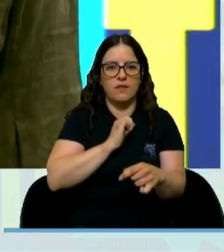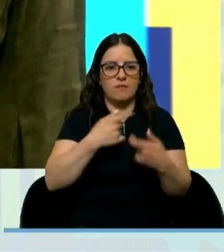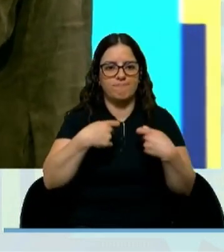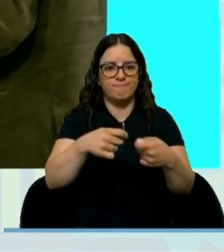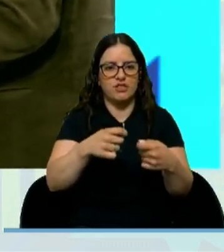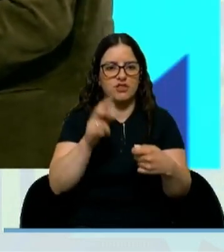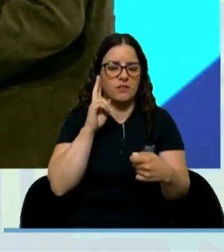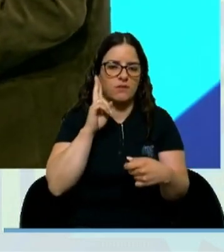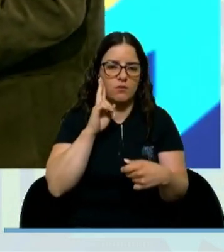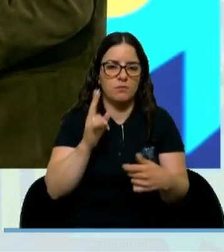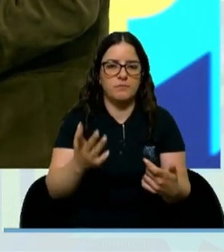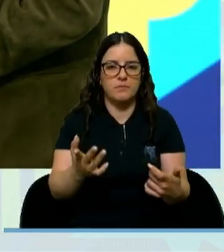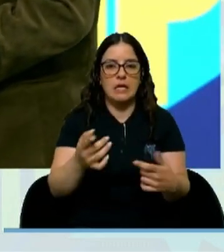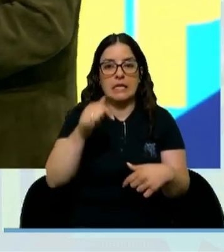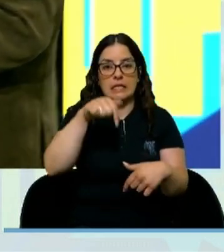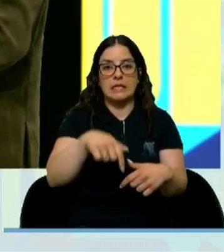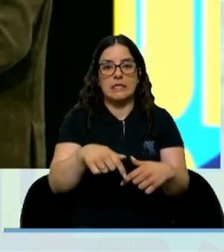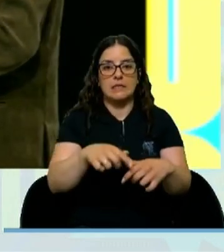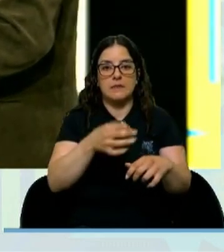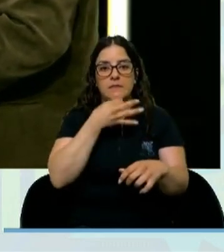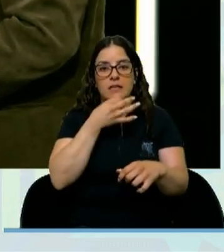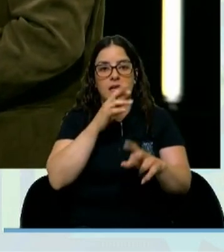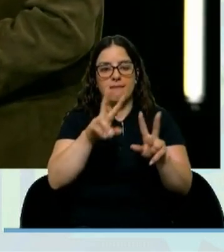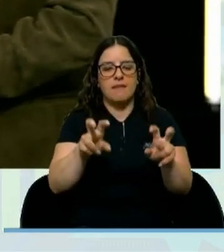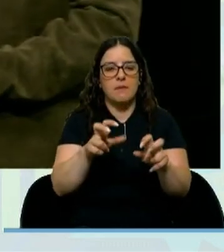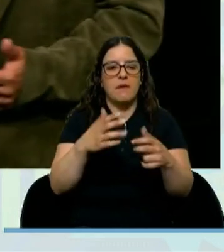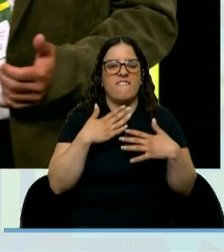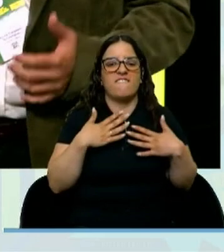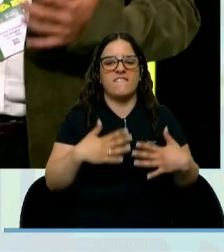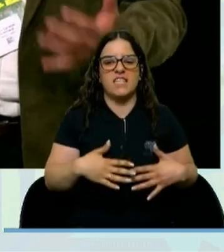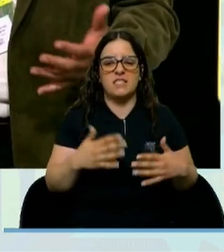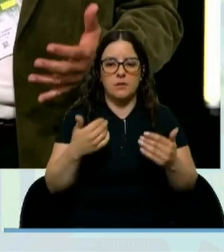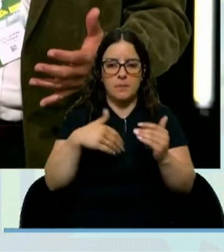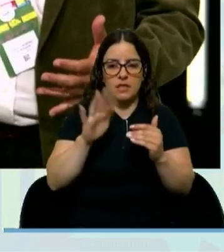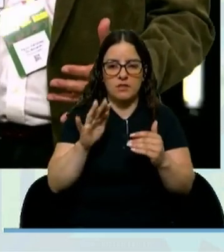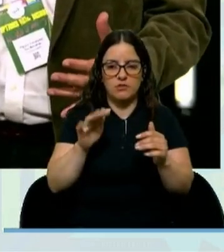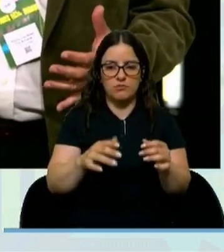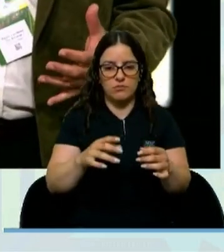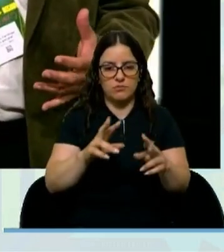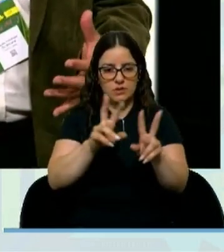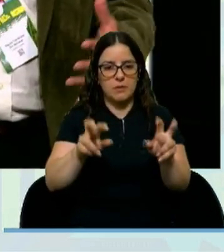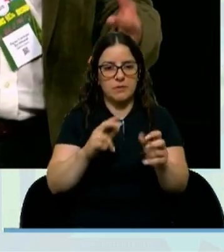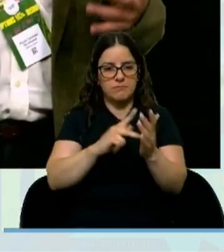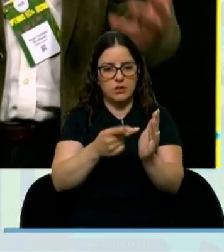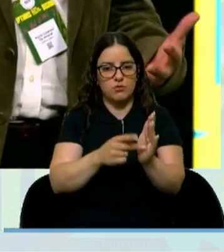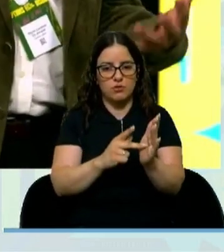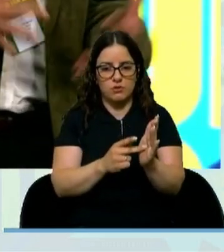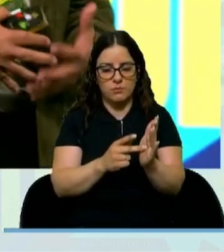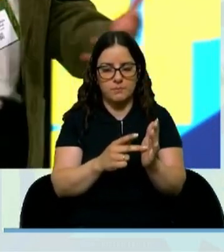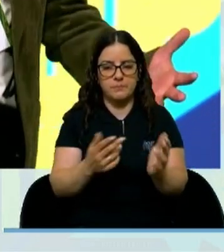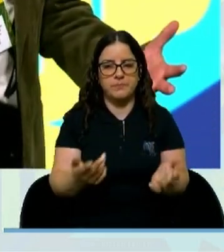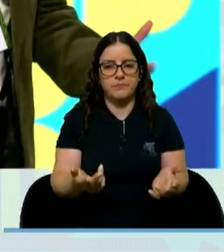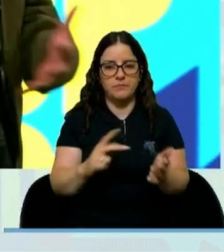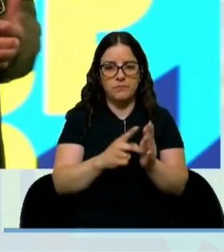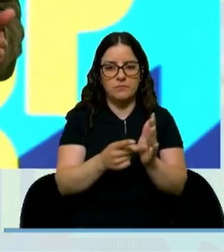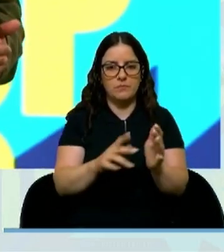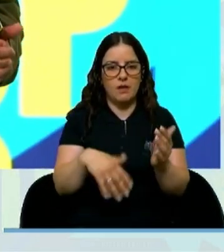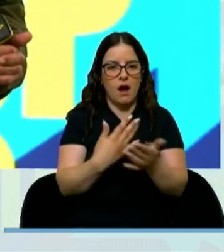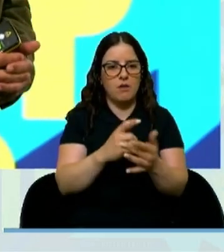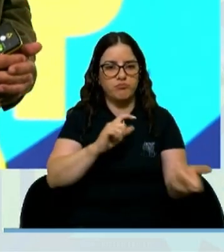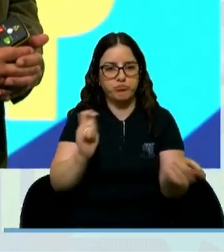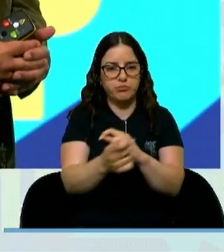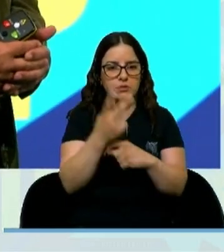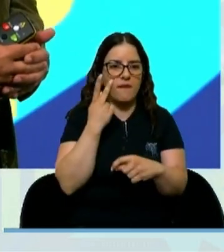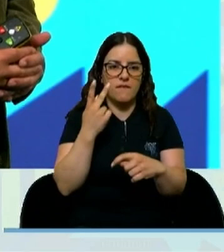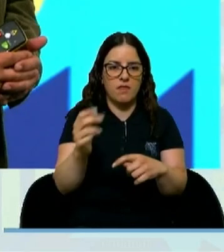para falar de temas mais físicos, estamos aqui para falar de tecnologia. Ora bem, a tecnologia vem mudar completamente as nossas